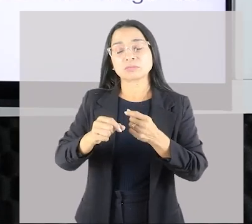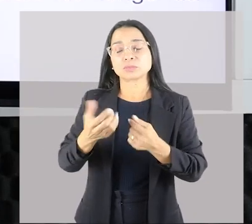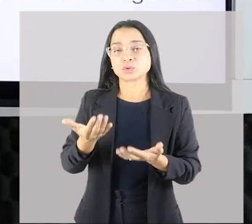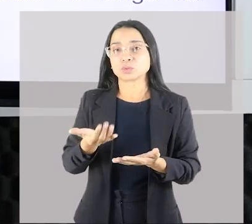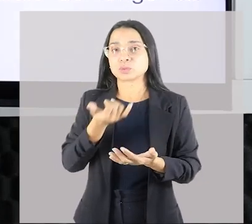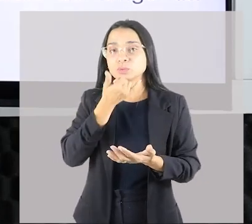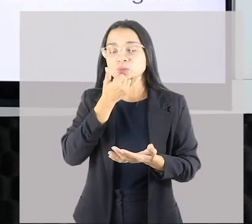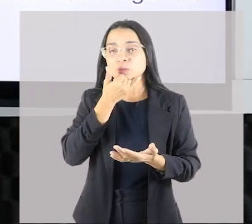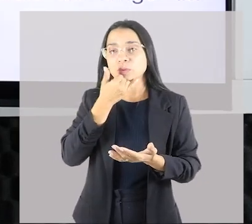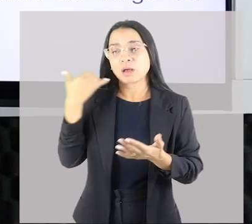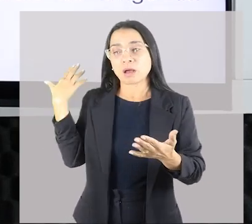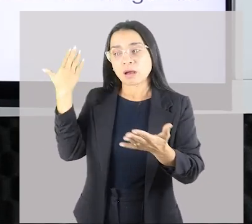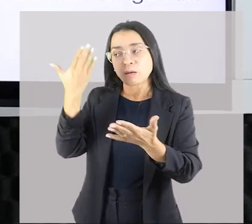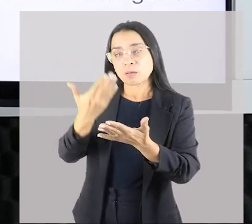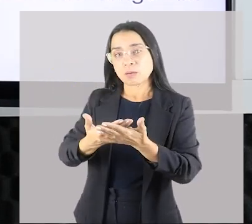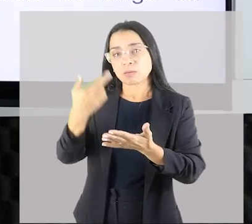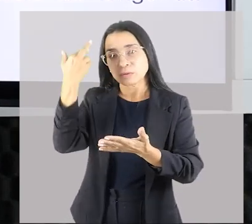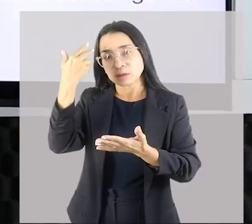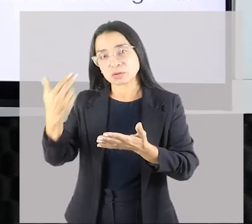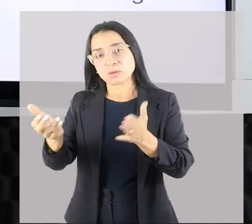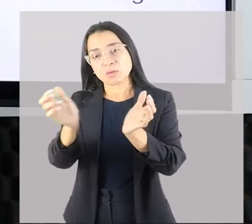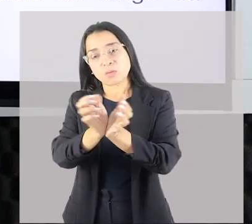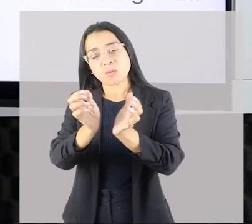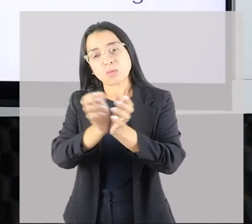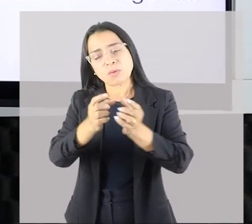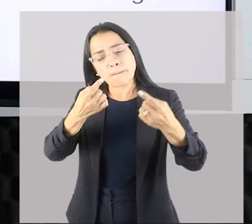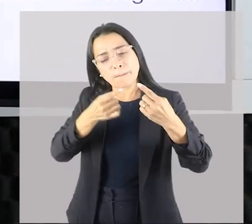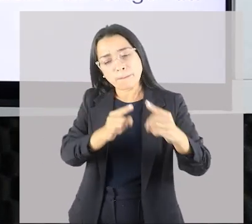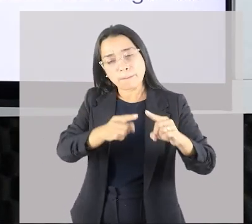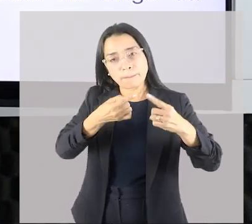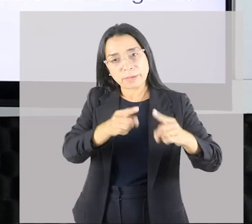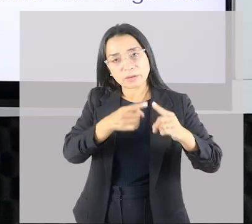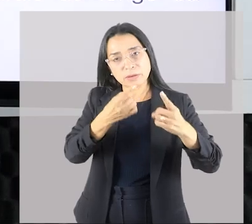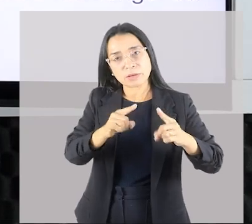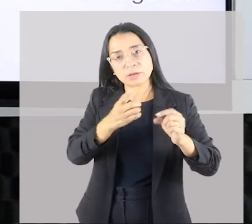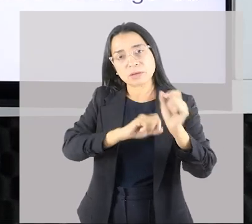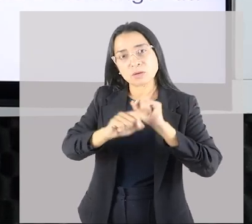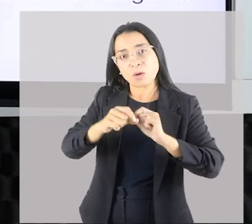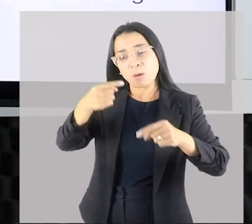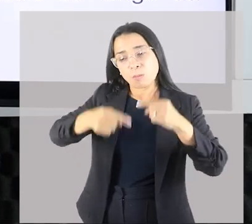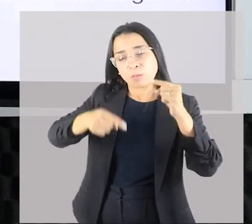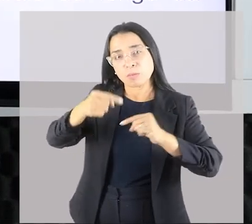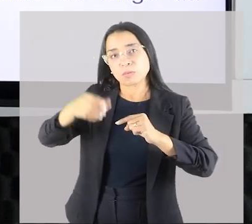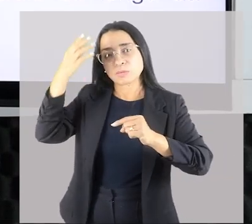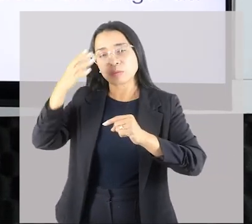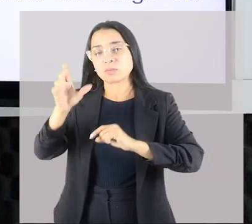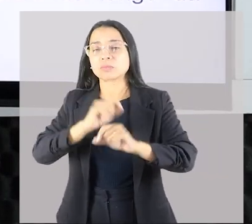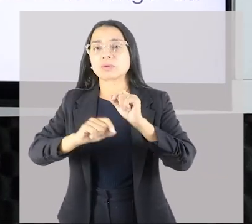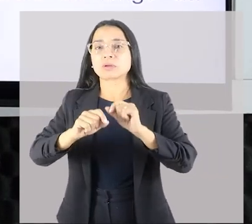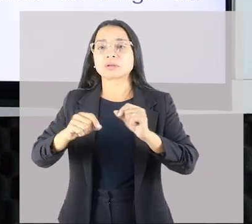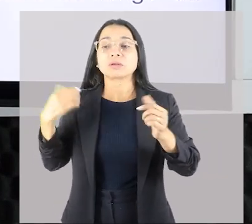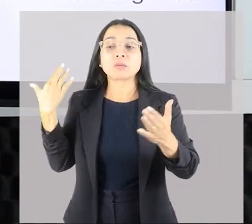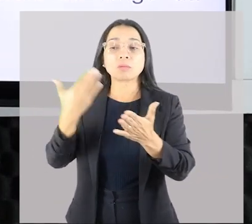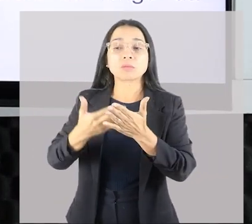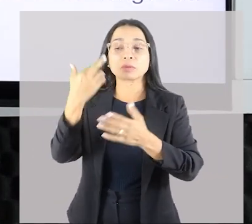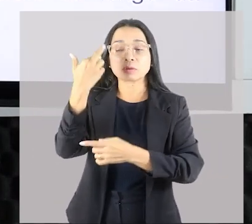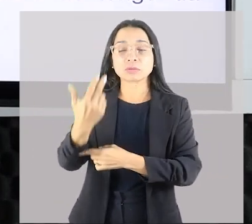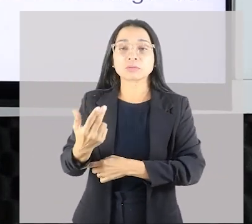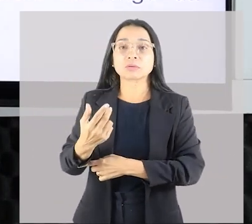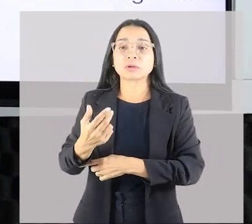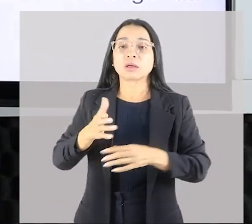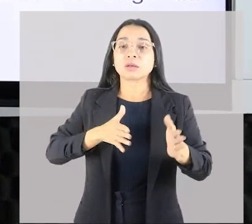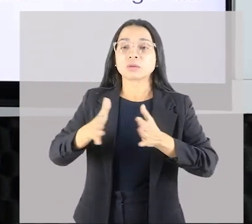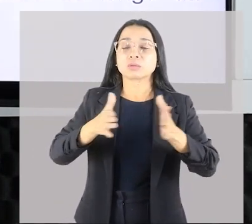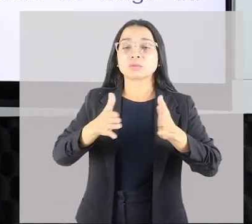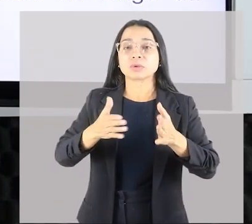já foram perseguidos, tá certo? Alegam perseguições políticas, culturais, ao longo de sua história. Por exemplo, no período da ditadura espanhola, no período